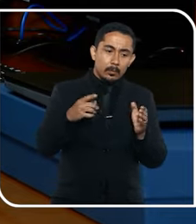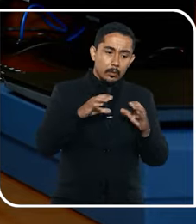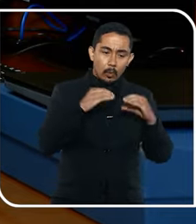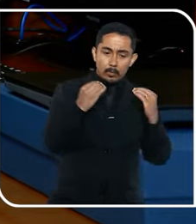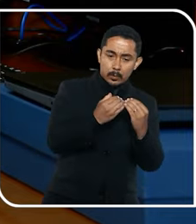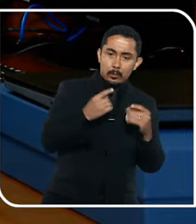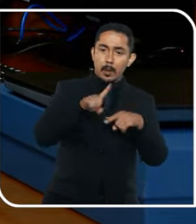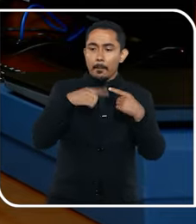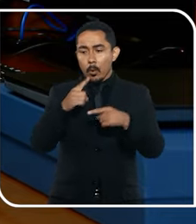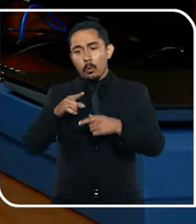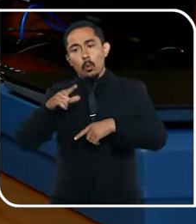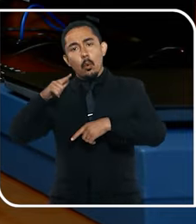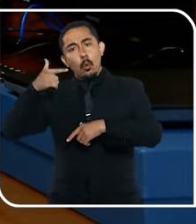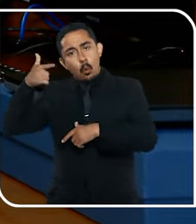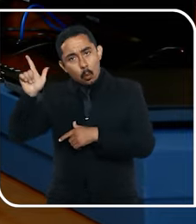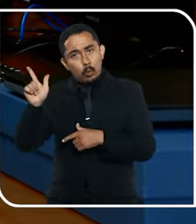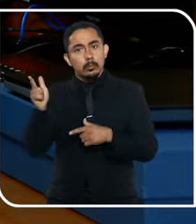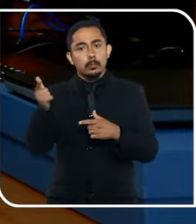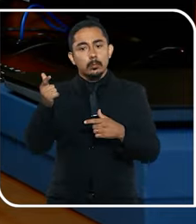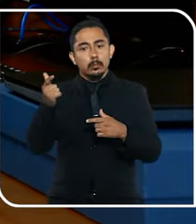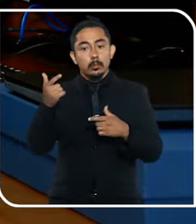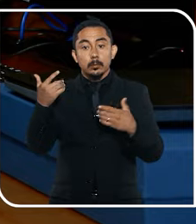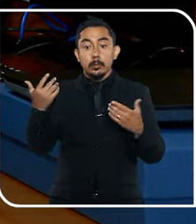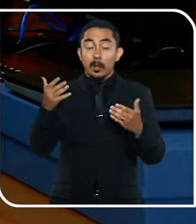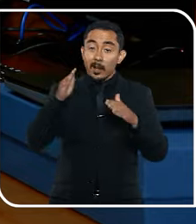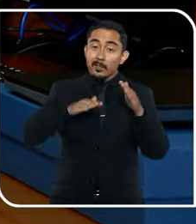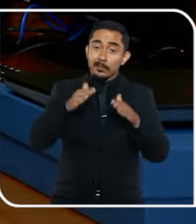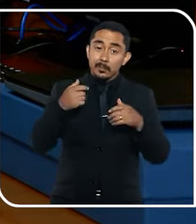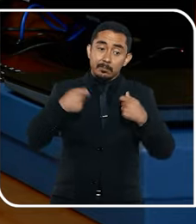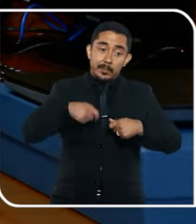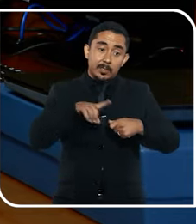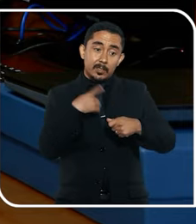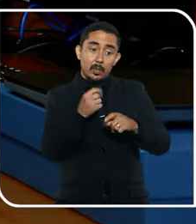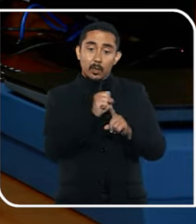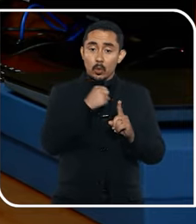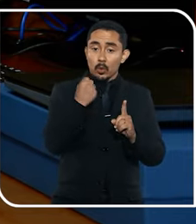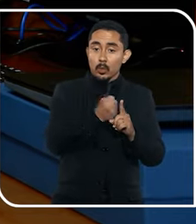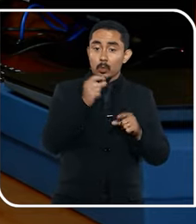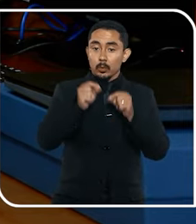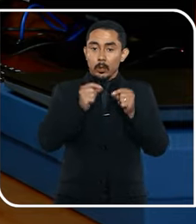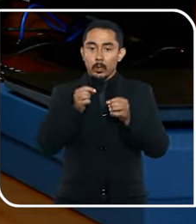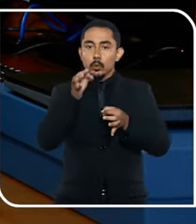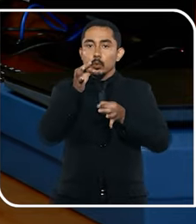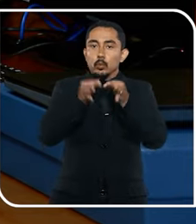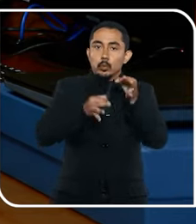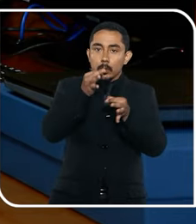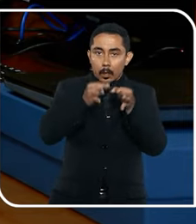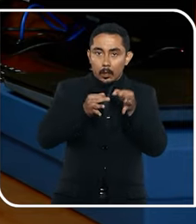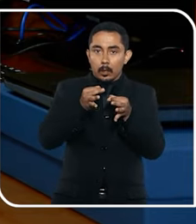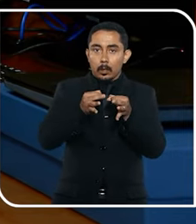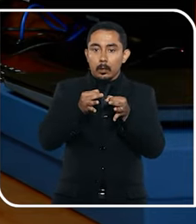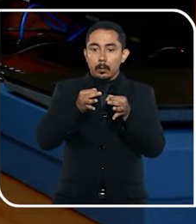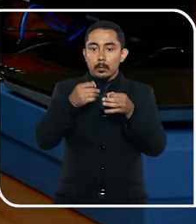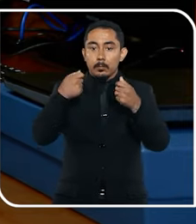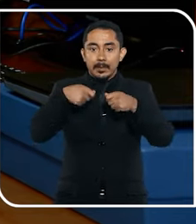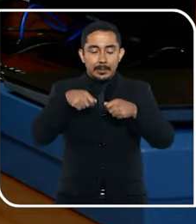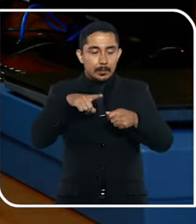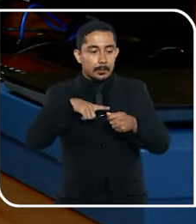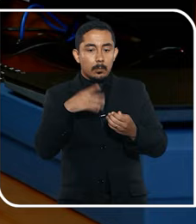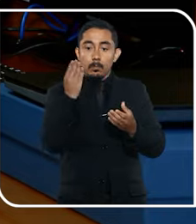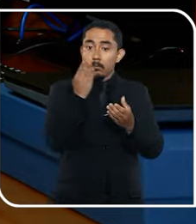e tal, às vezes faz com que a gente precise, enquanto sociedade, que o judiciário tenha